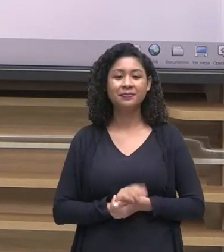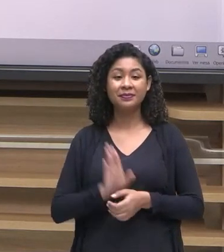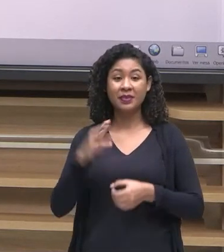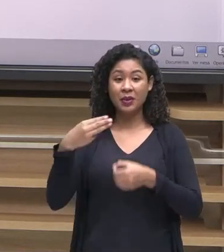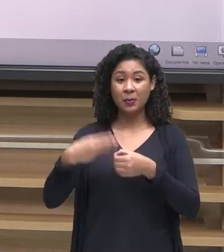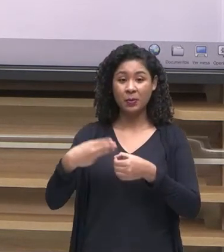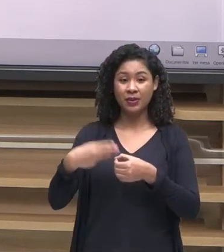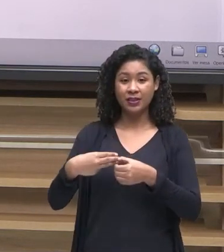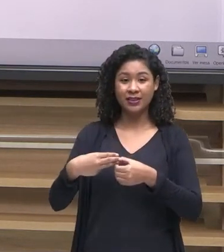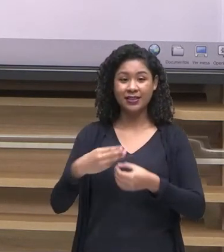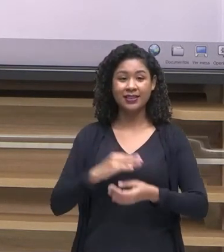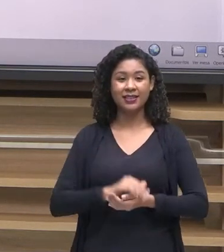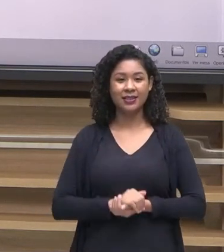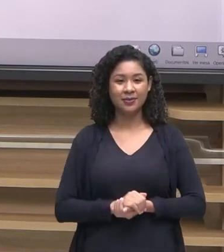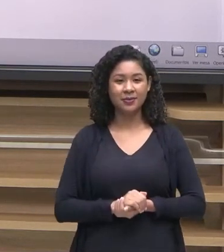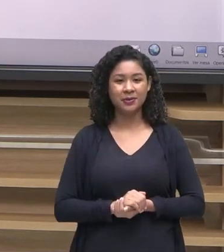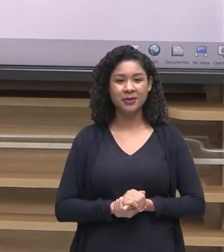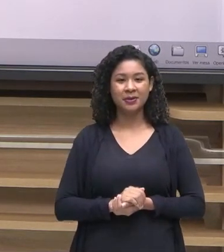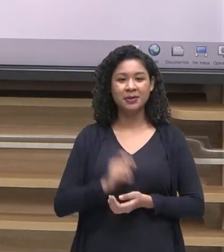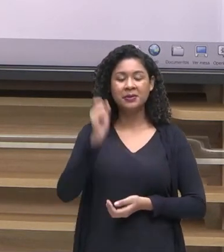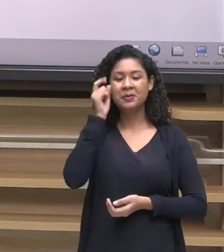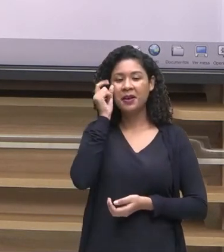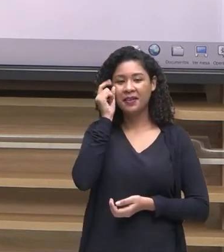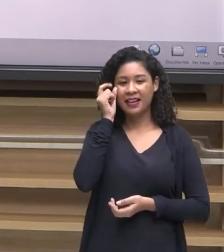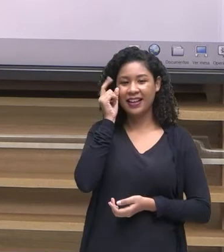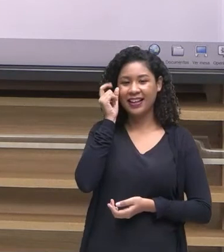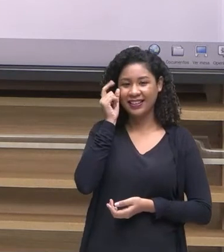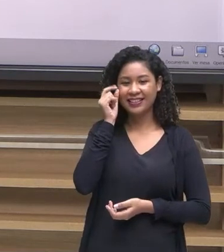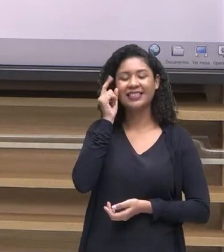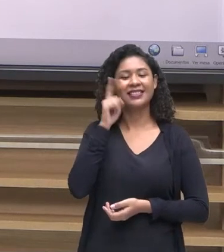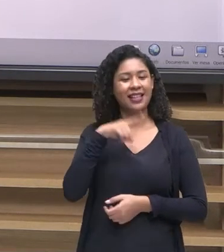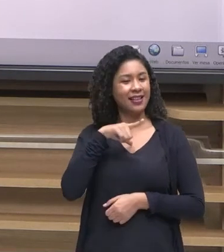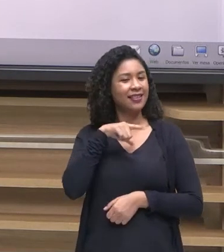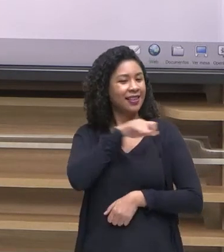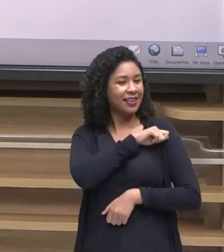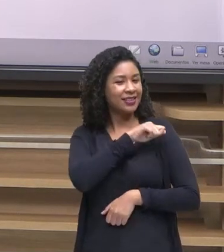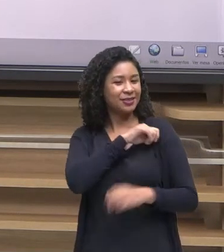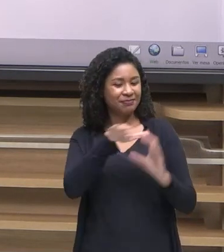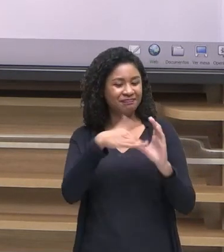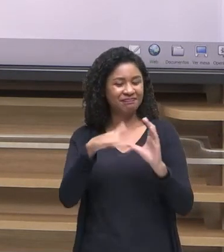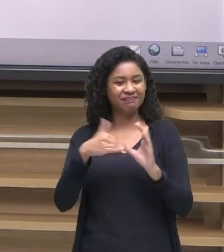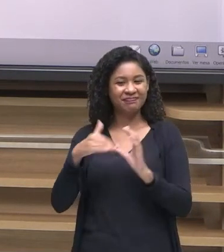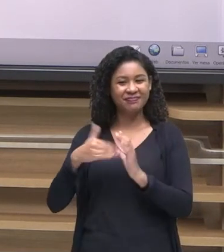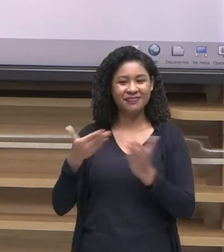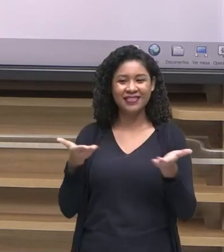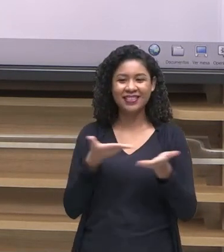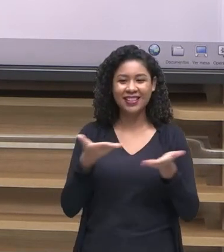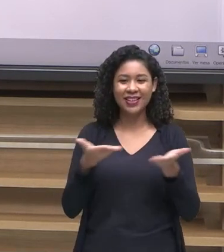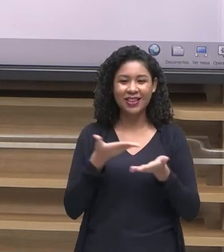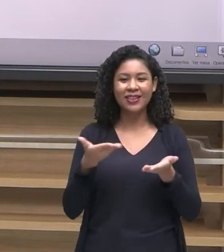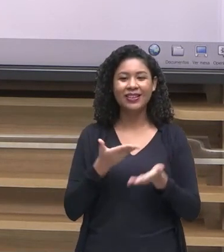de Maués, né? Temos alunos até de Maués participando hoje de